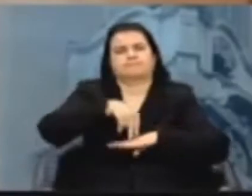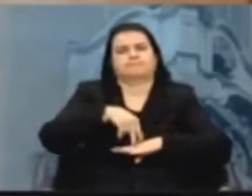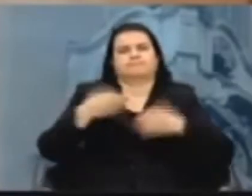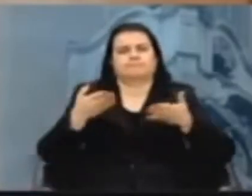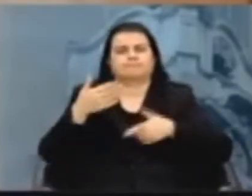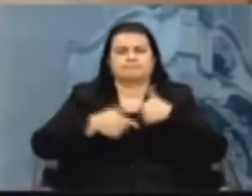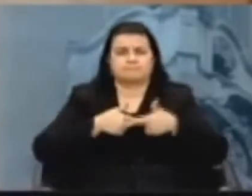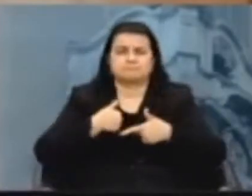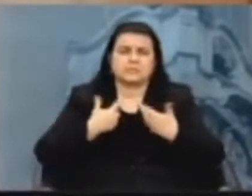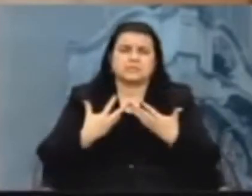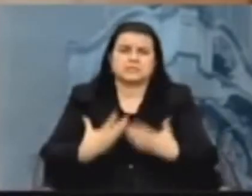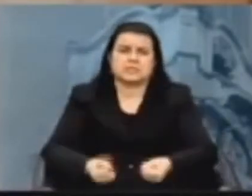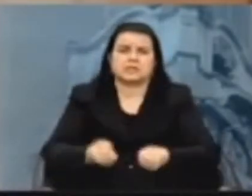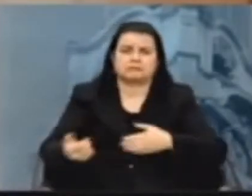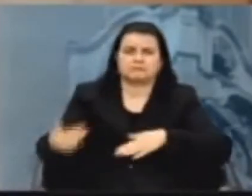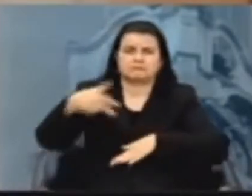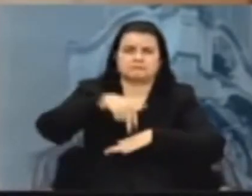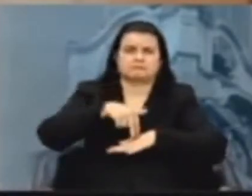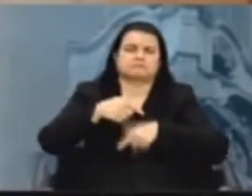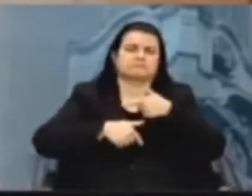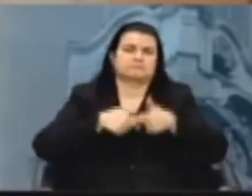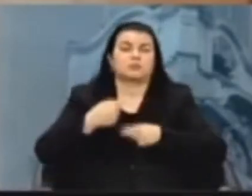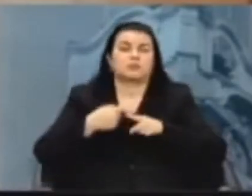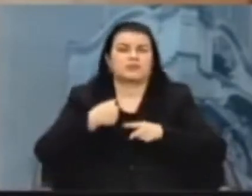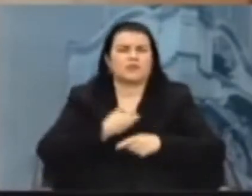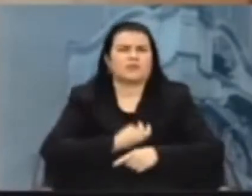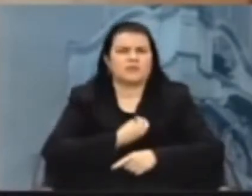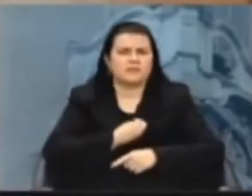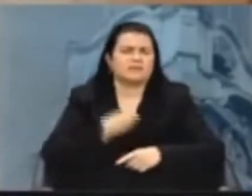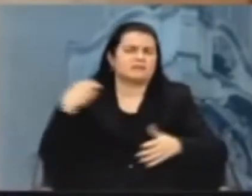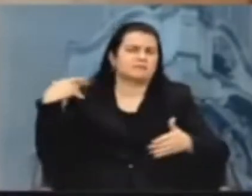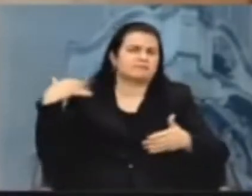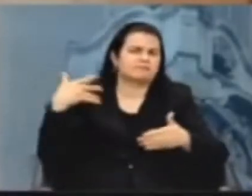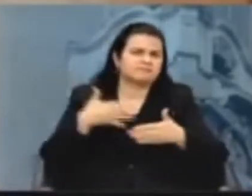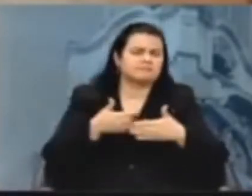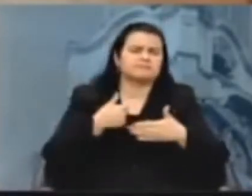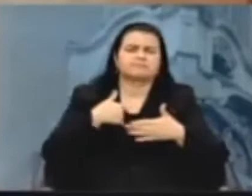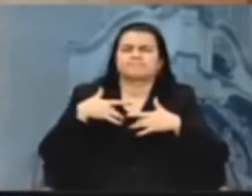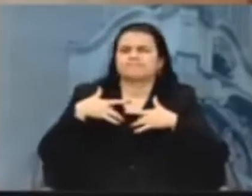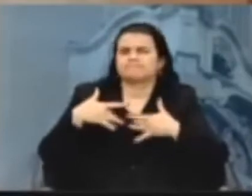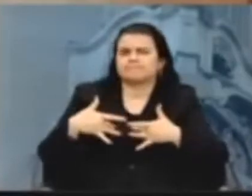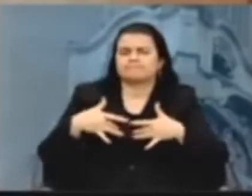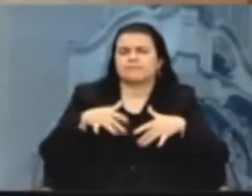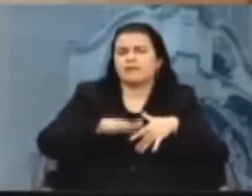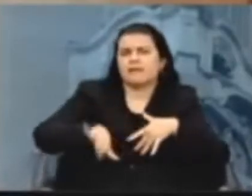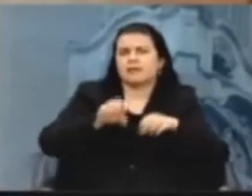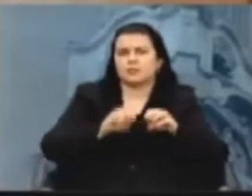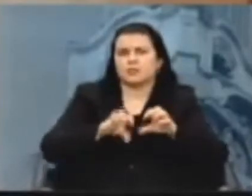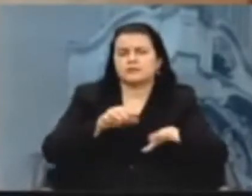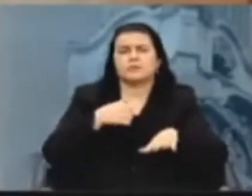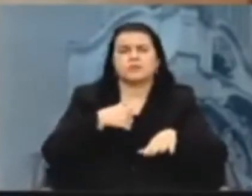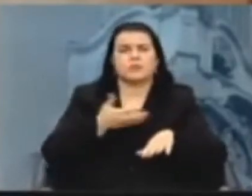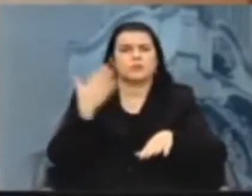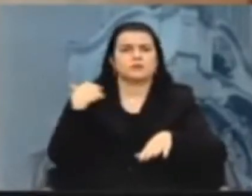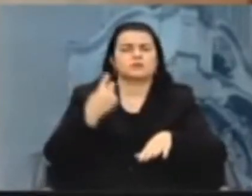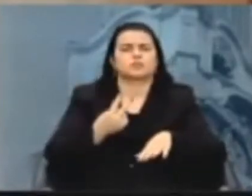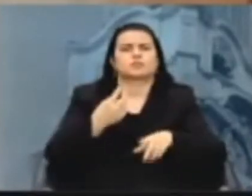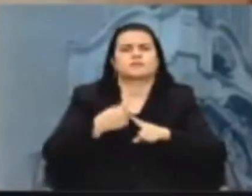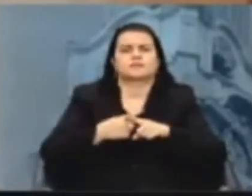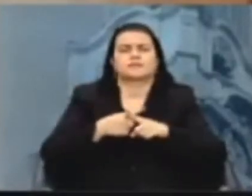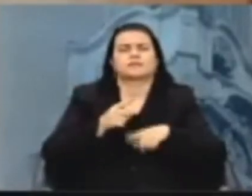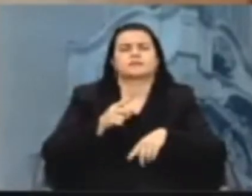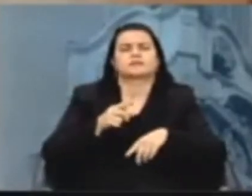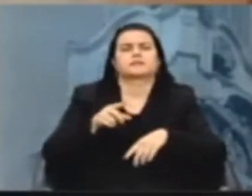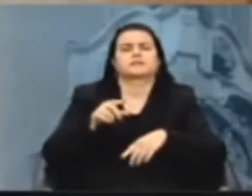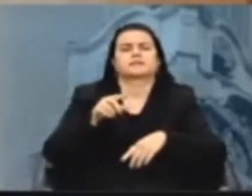Aceitei essa indicação porque, tendo uma vida dedicada à educação, tendo duas vezes presidente do Centro de Professores do Estado do Rio